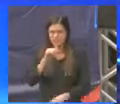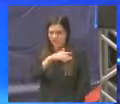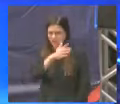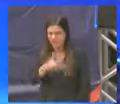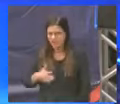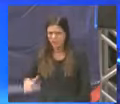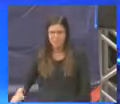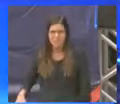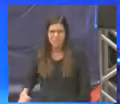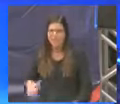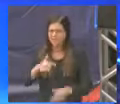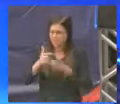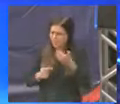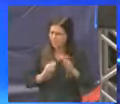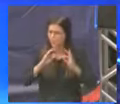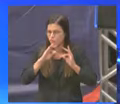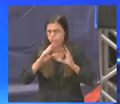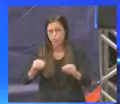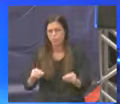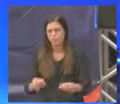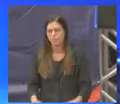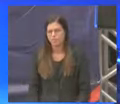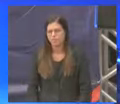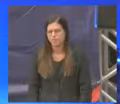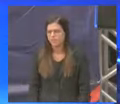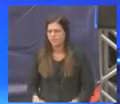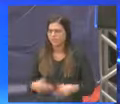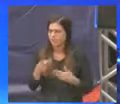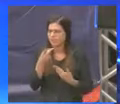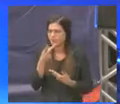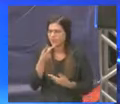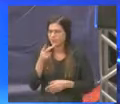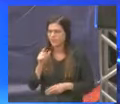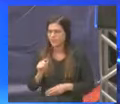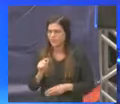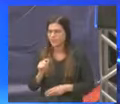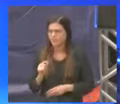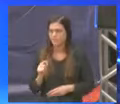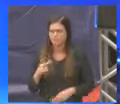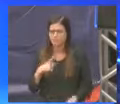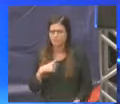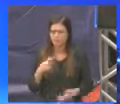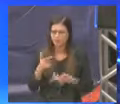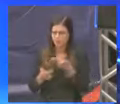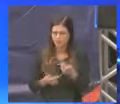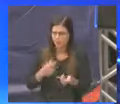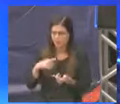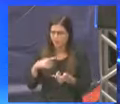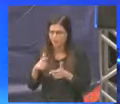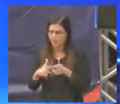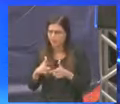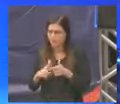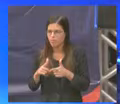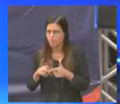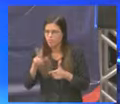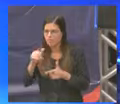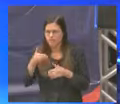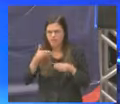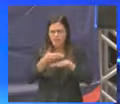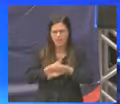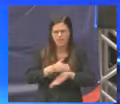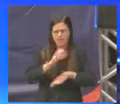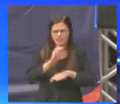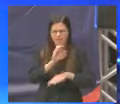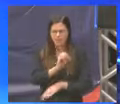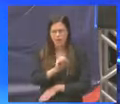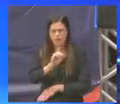corrente e de trabalho e tudo. Então, eu diria o seguinte, você tem um trabalho, tem um problema, vai lá nos ODS, se encaixa lá.